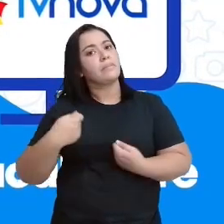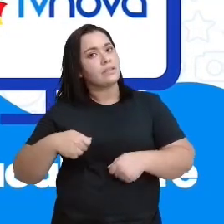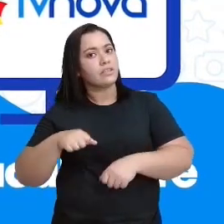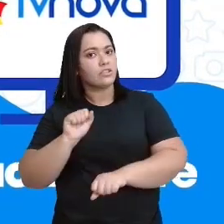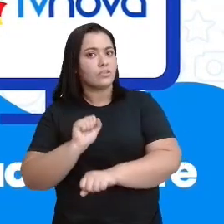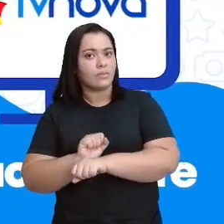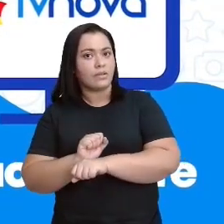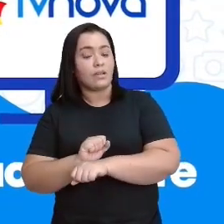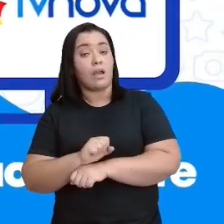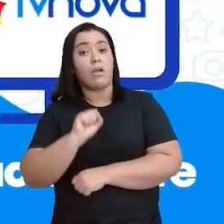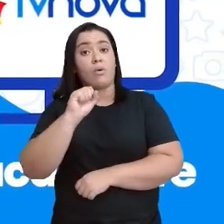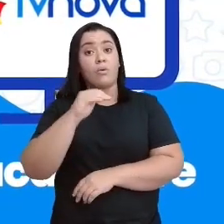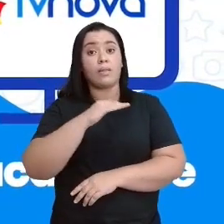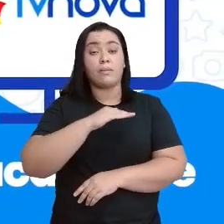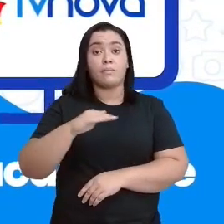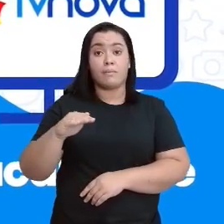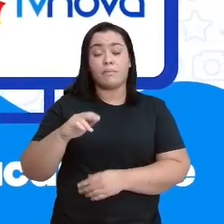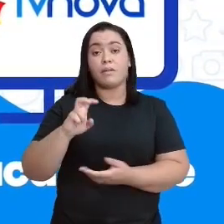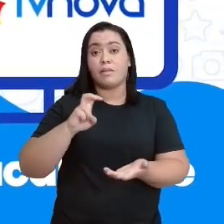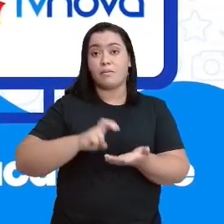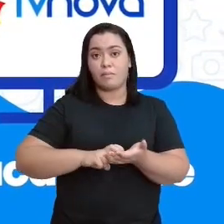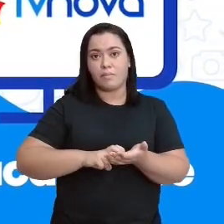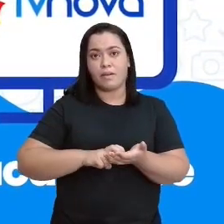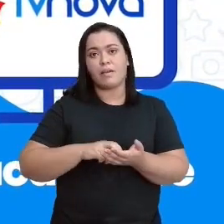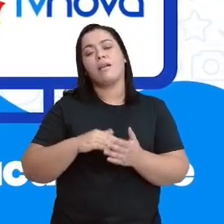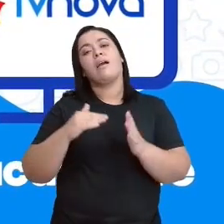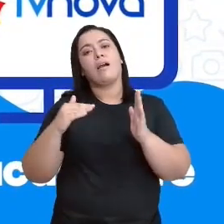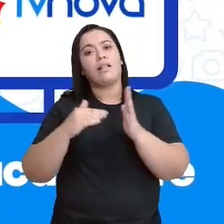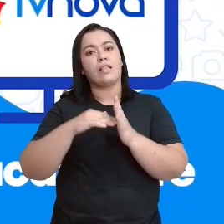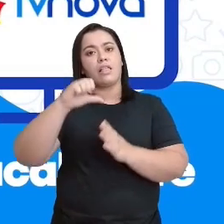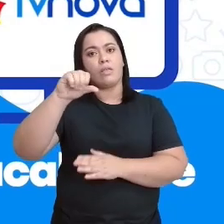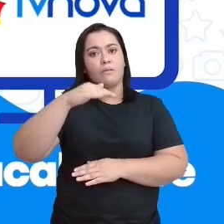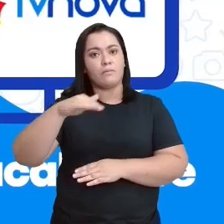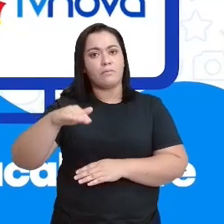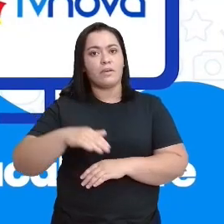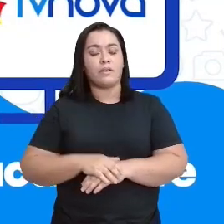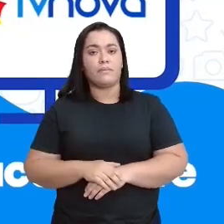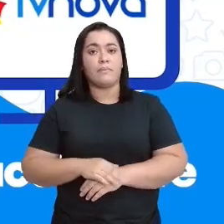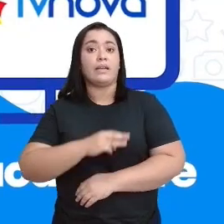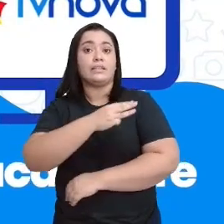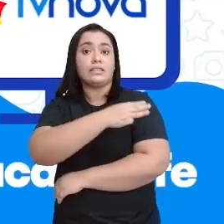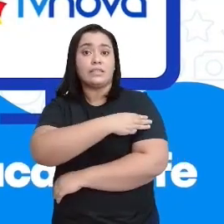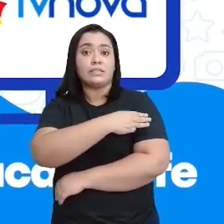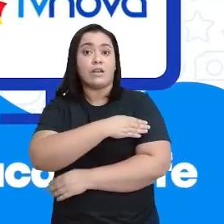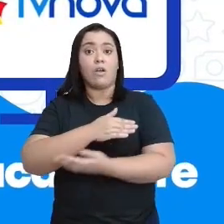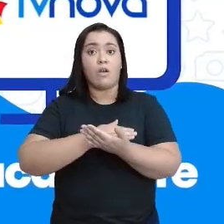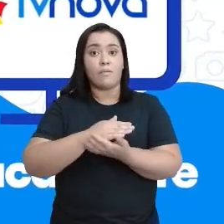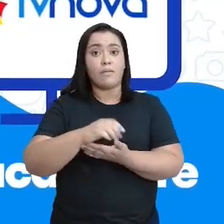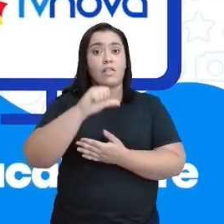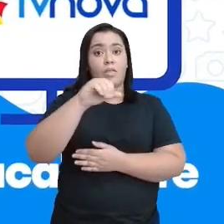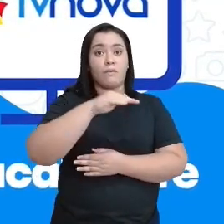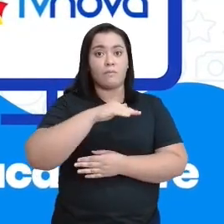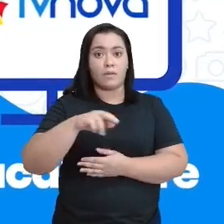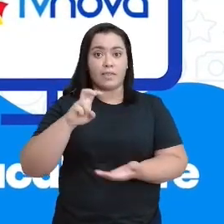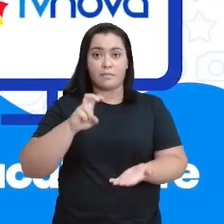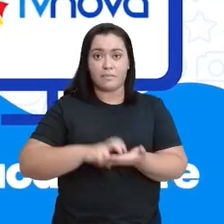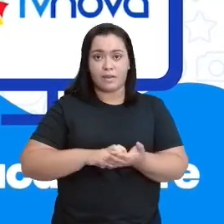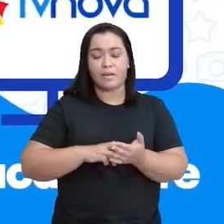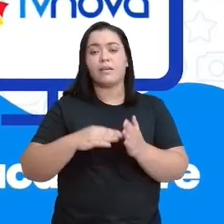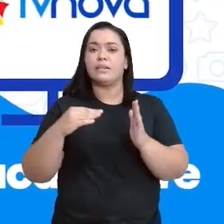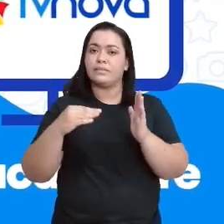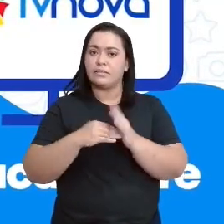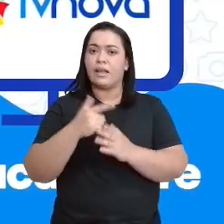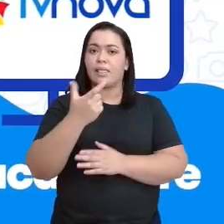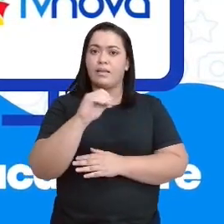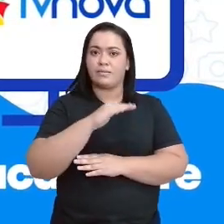a partir das 8h30 da manhã. As aulas seguem até às 9h30. O terceiro ano começa às 9h30 da manhã e segue até